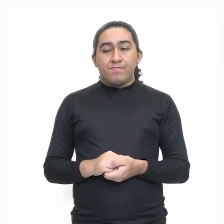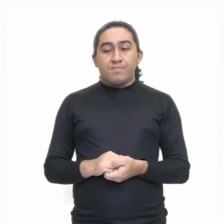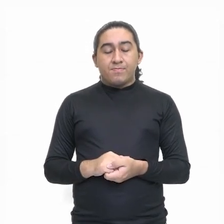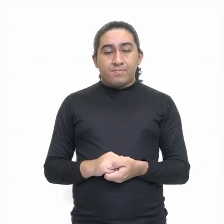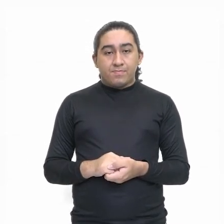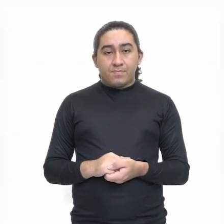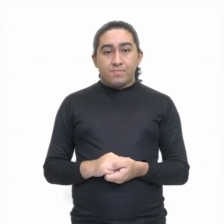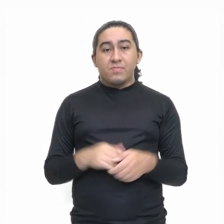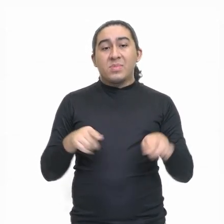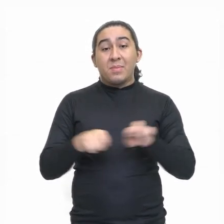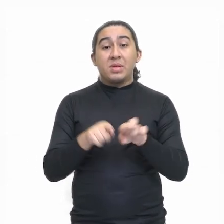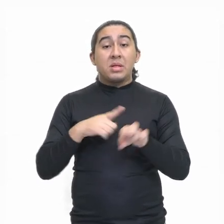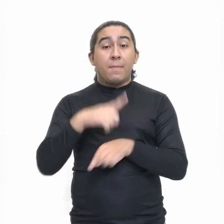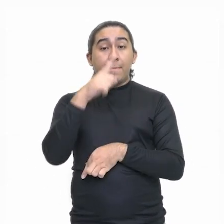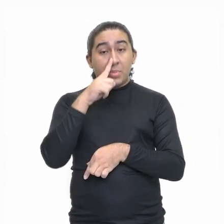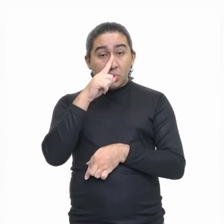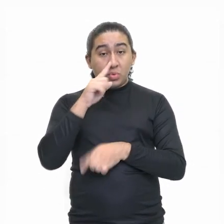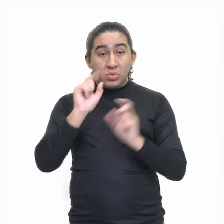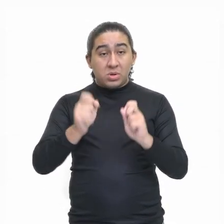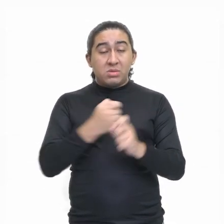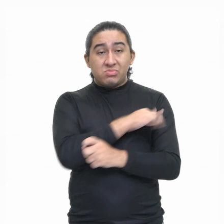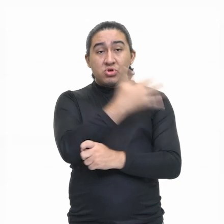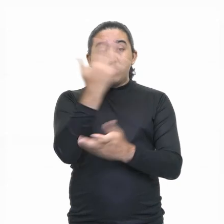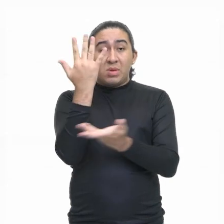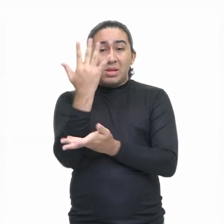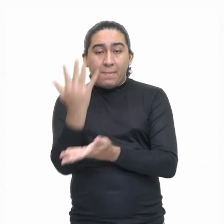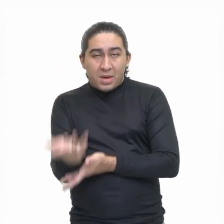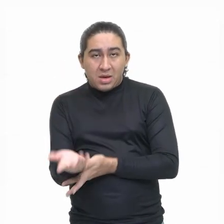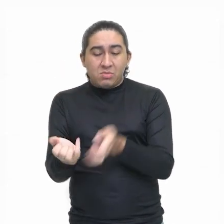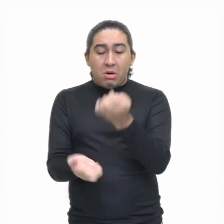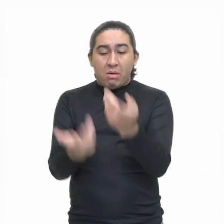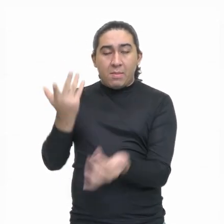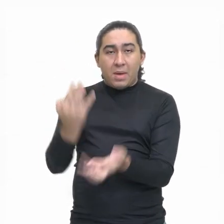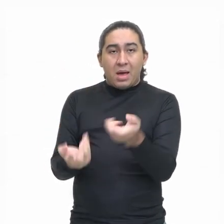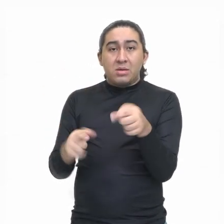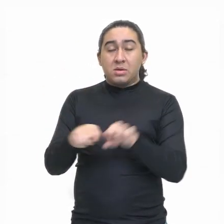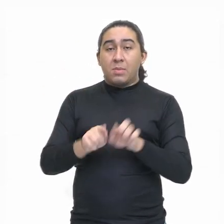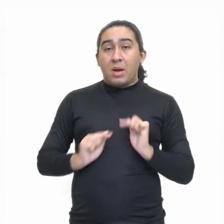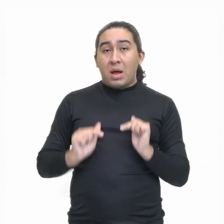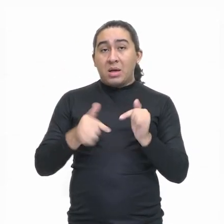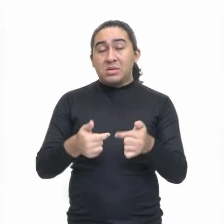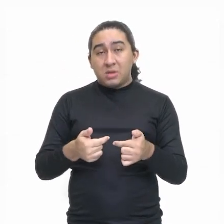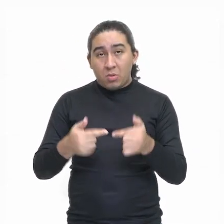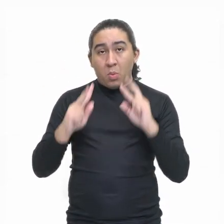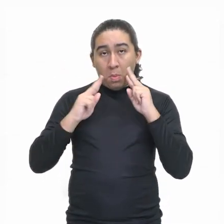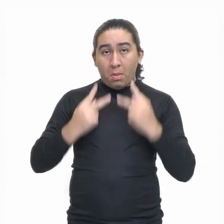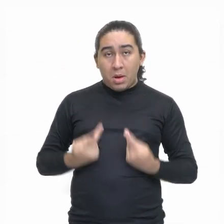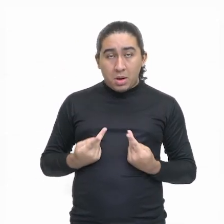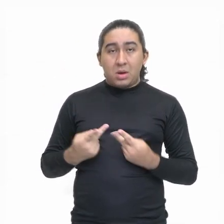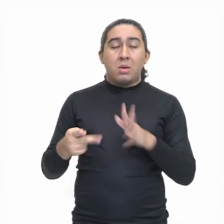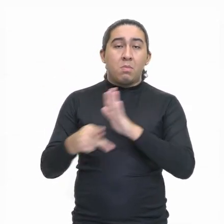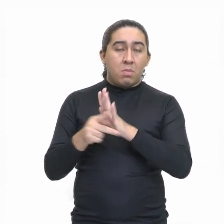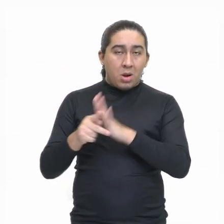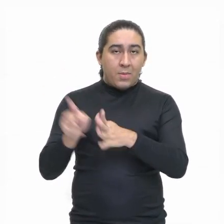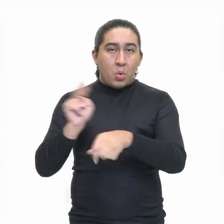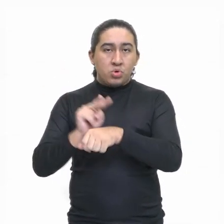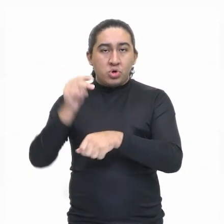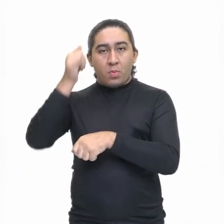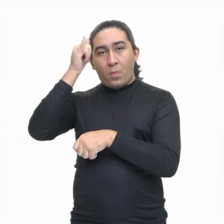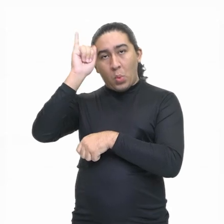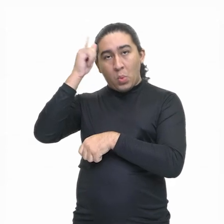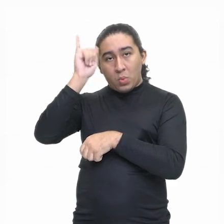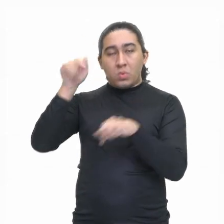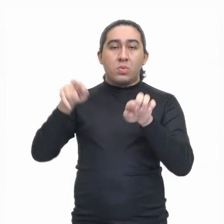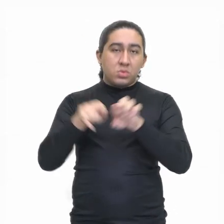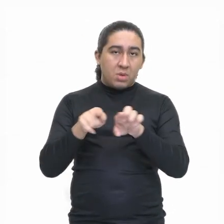aí, como ameaças, temos o desmatamento, queimadas e atividades agropecuárias, que elas são